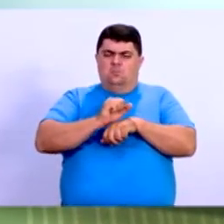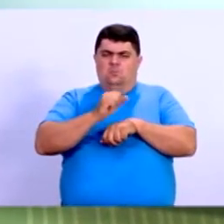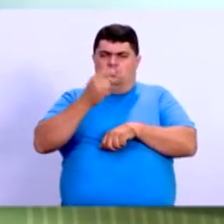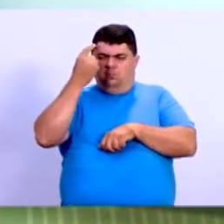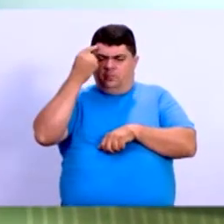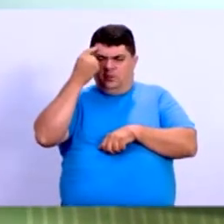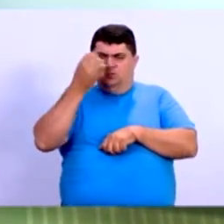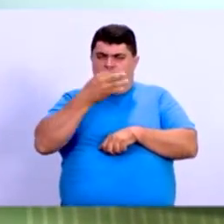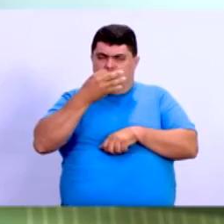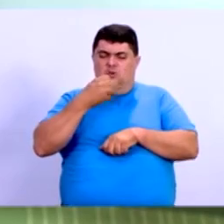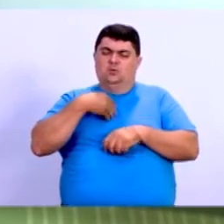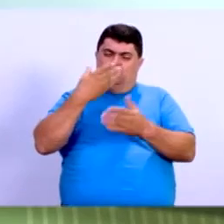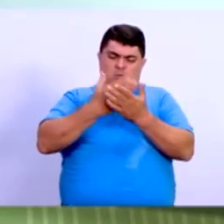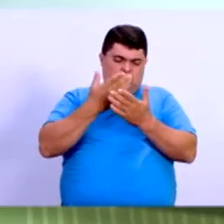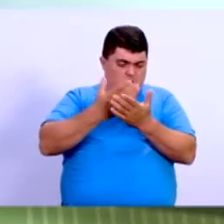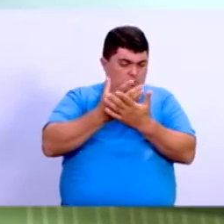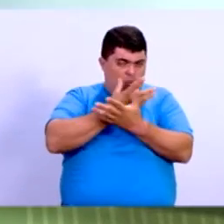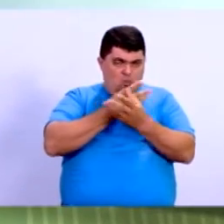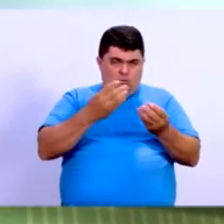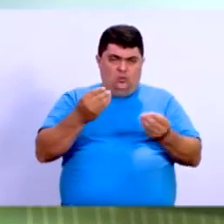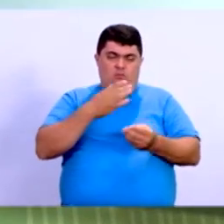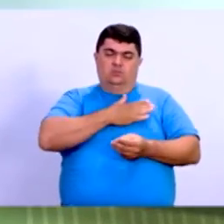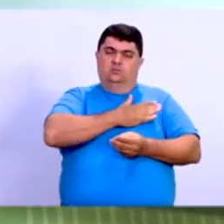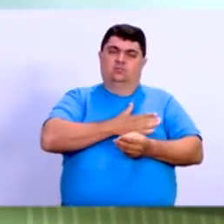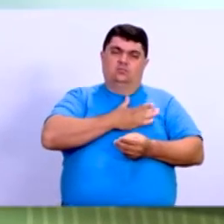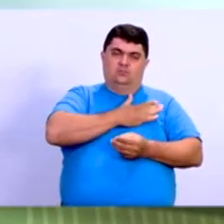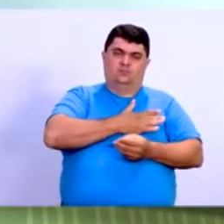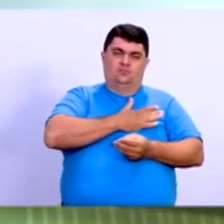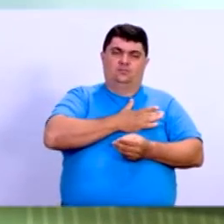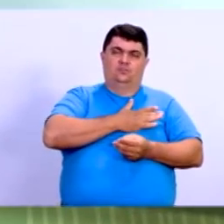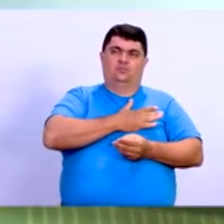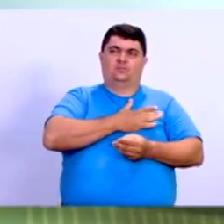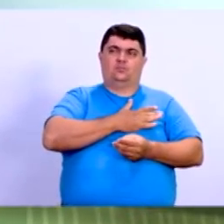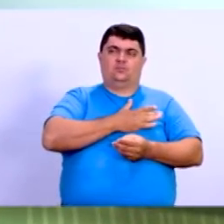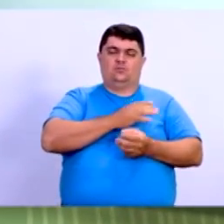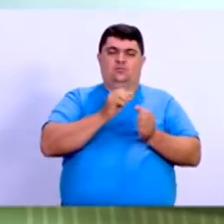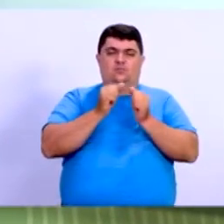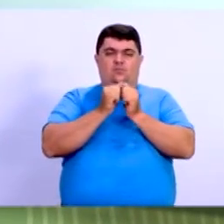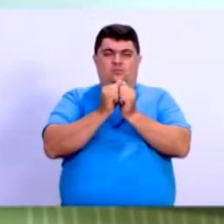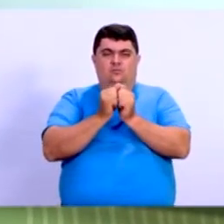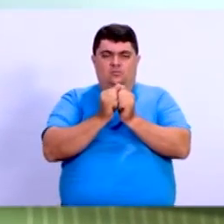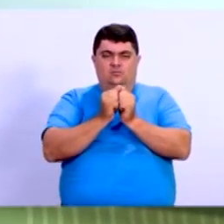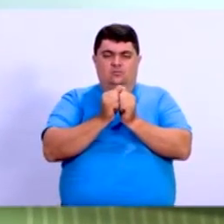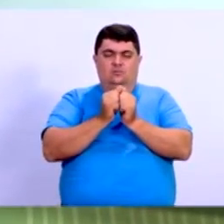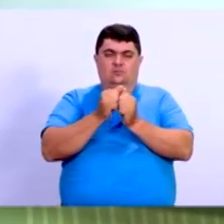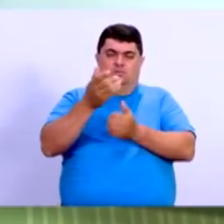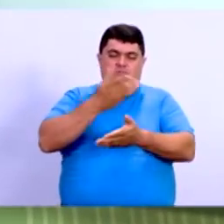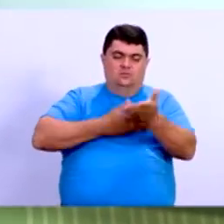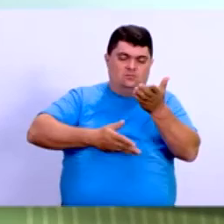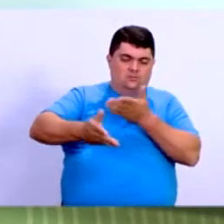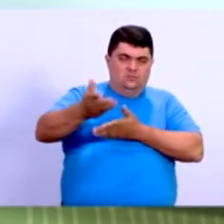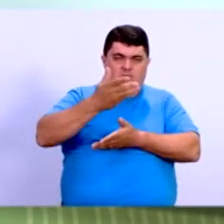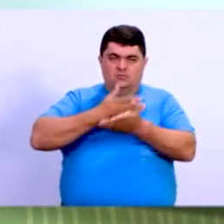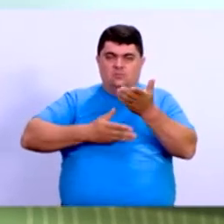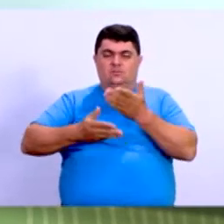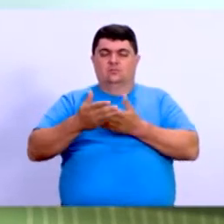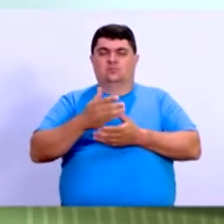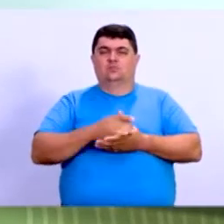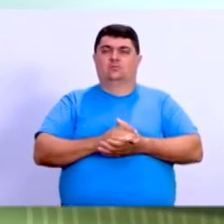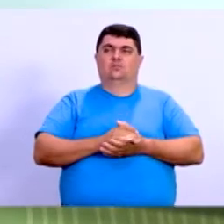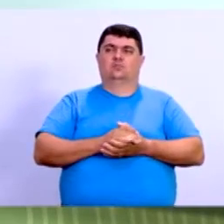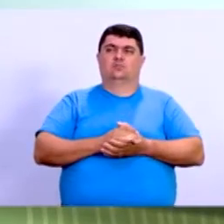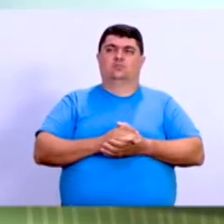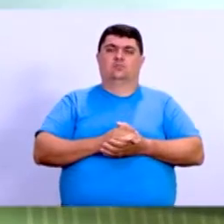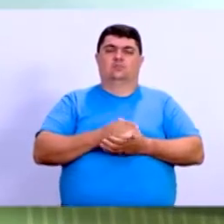estudado bastante, né? Gostei muito da participação de vocês nessas aulas.